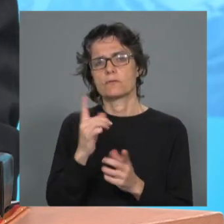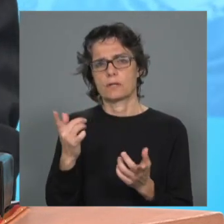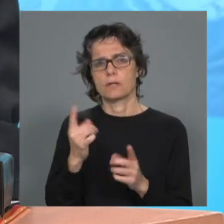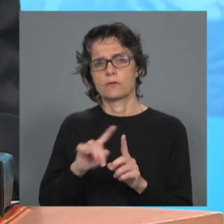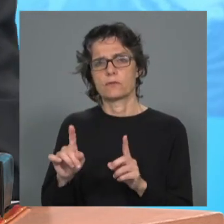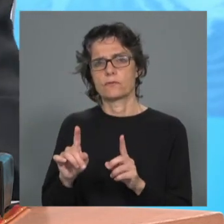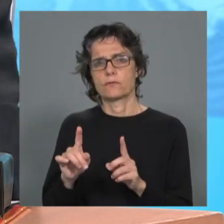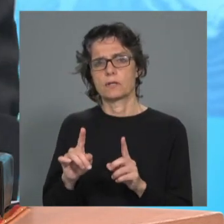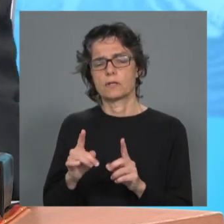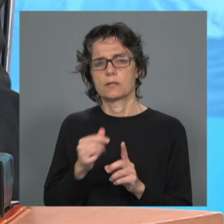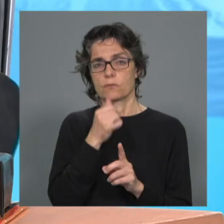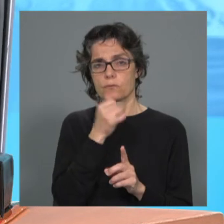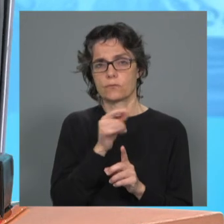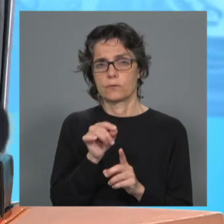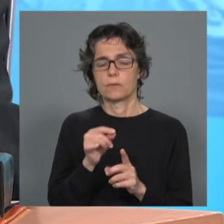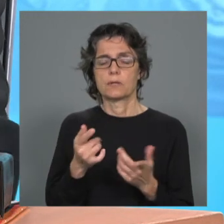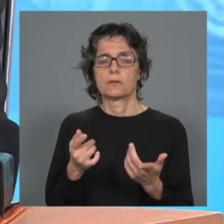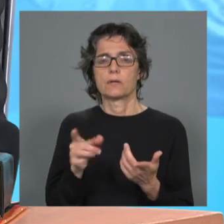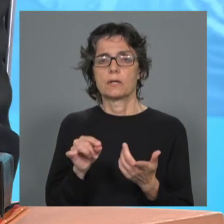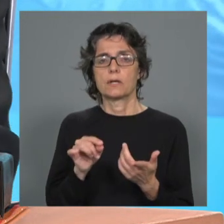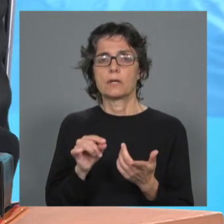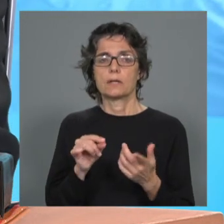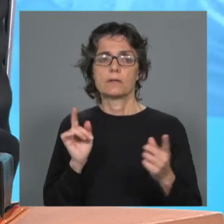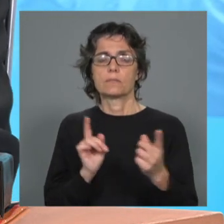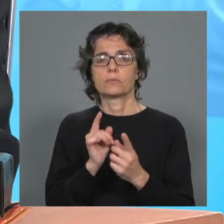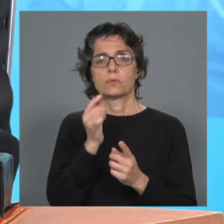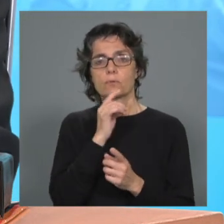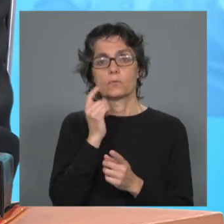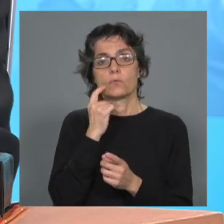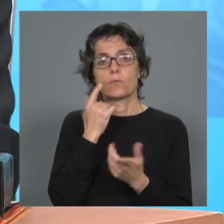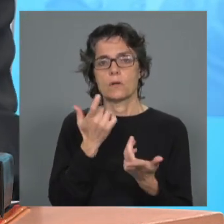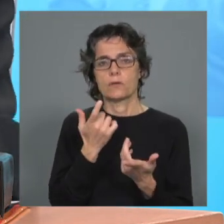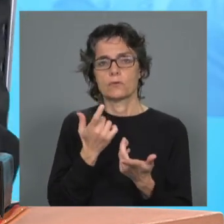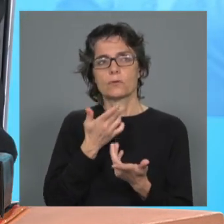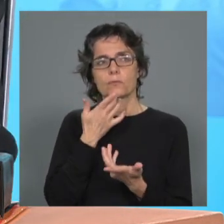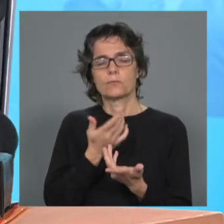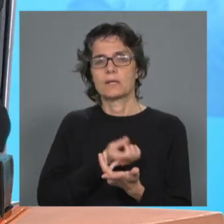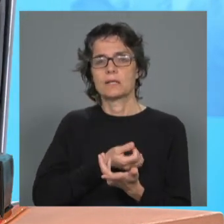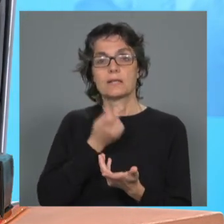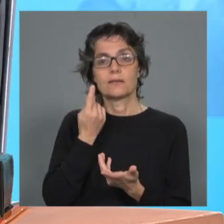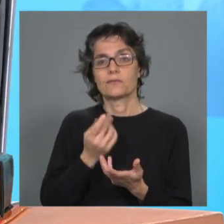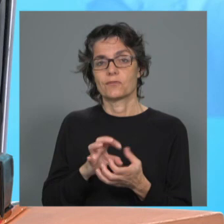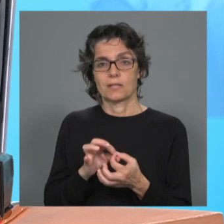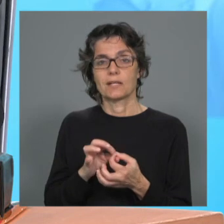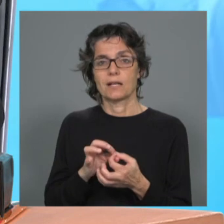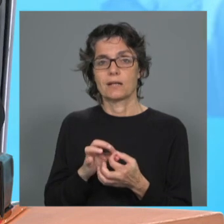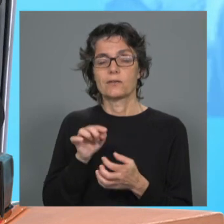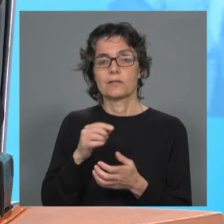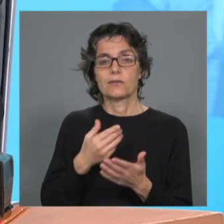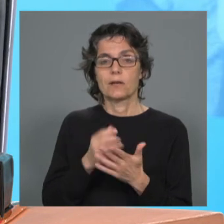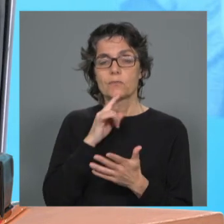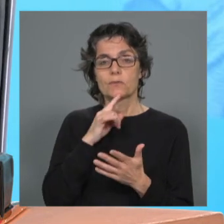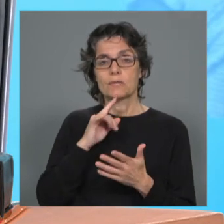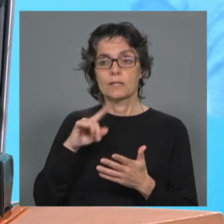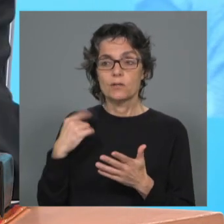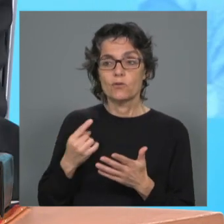encontro pascal como uma experiência de vida e como, eu diria, dinâmica para partir em